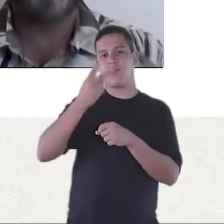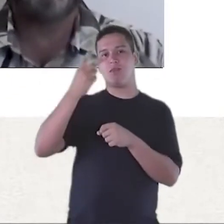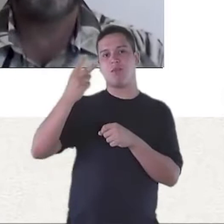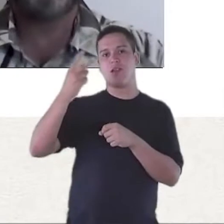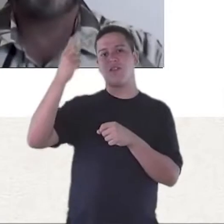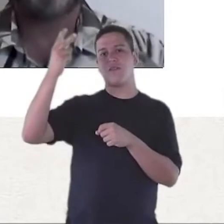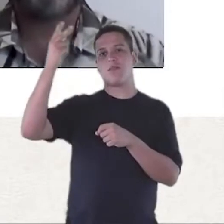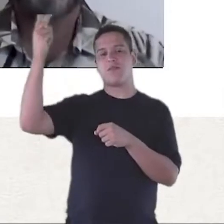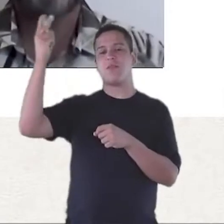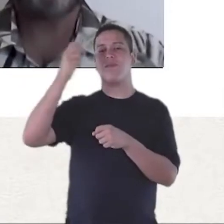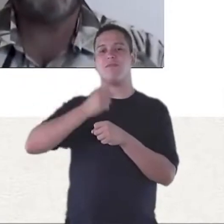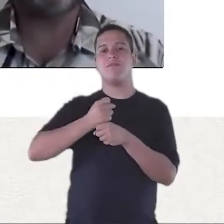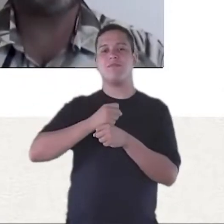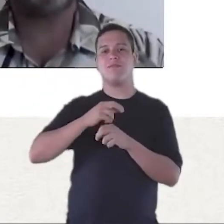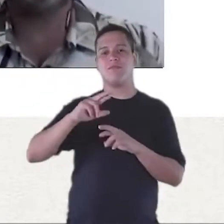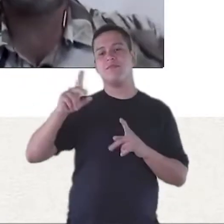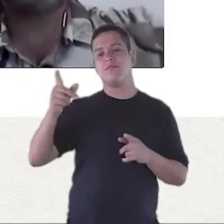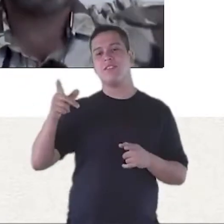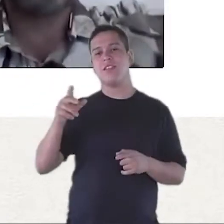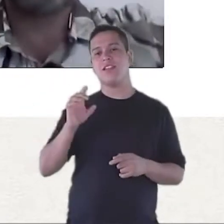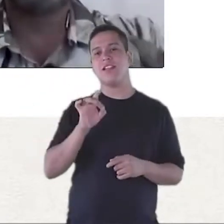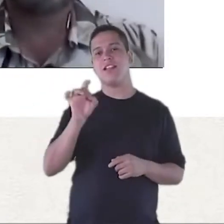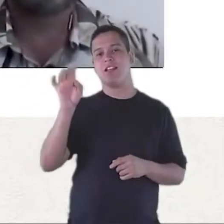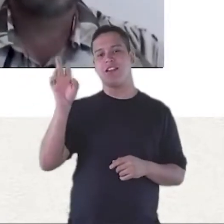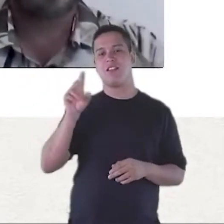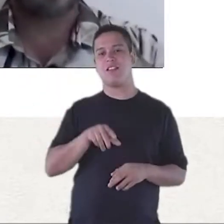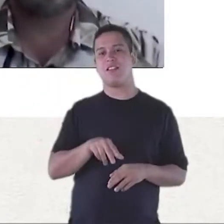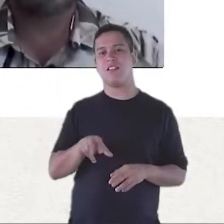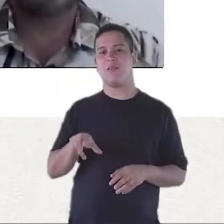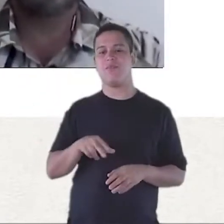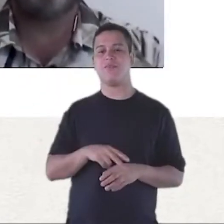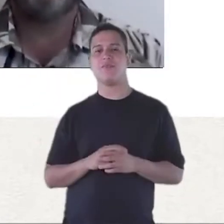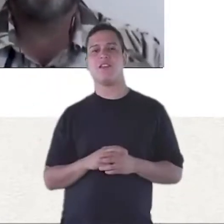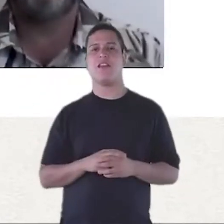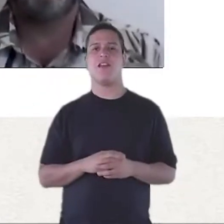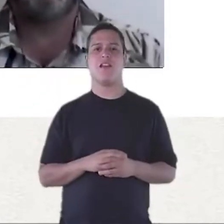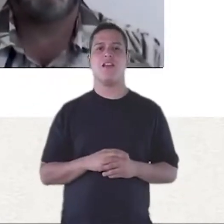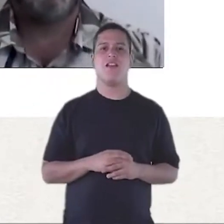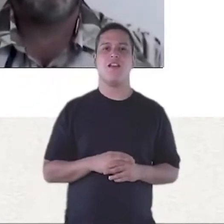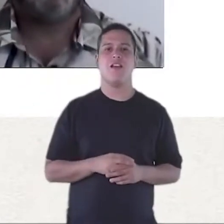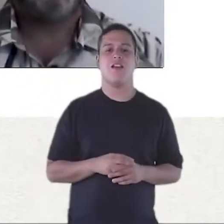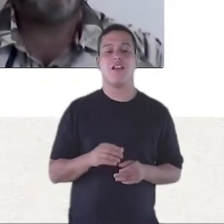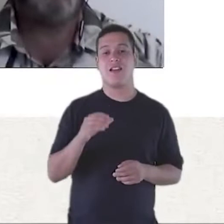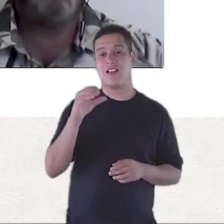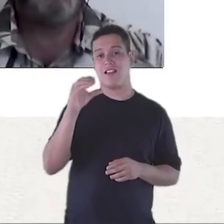escadinha entre os meninos. É que a Carla é um farol. A Carla não tá na escada.